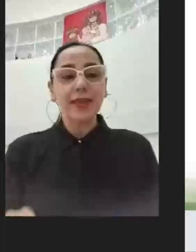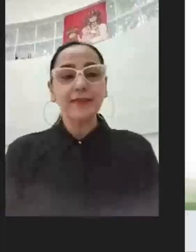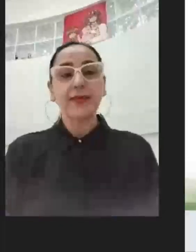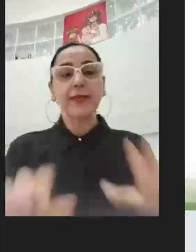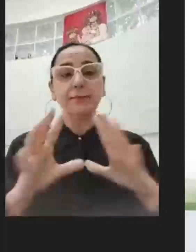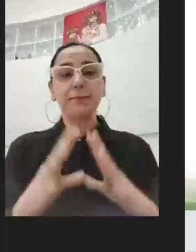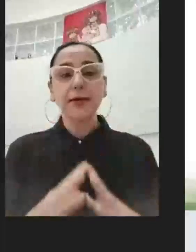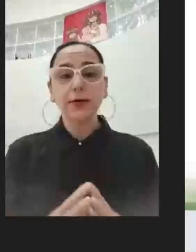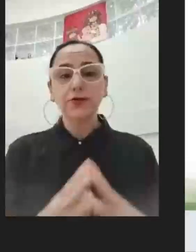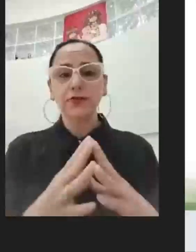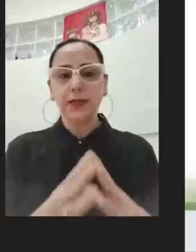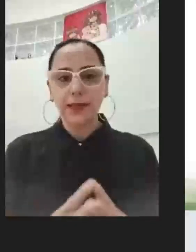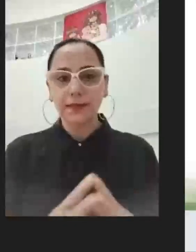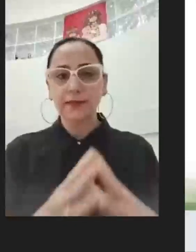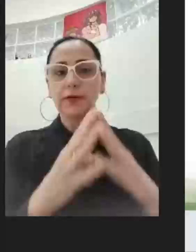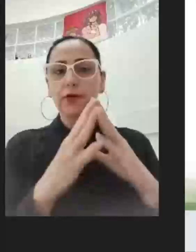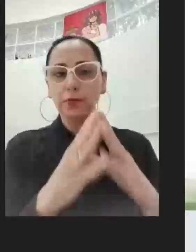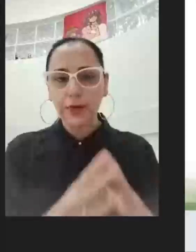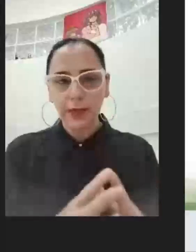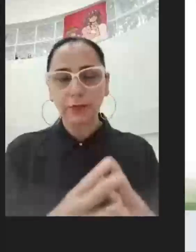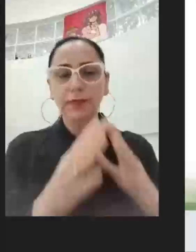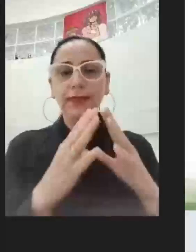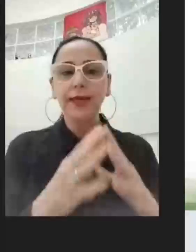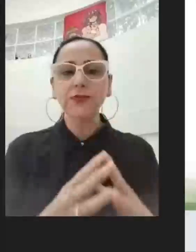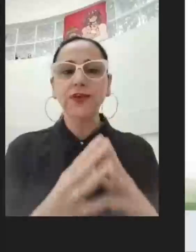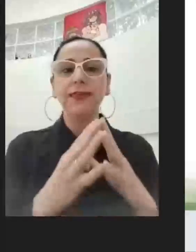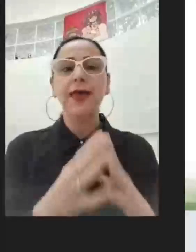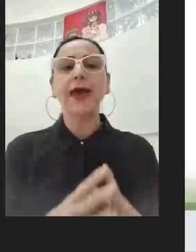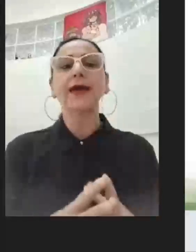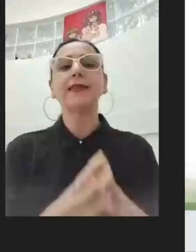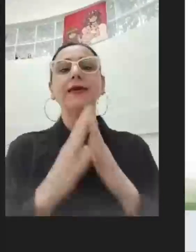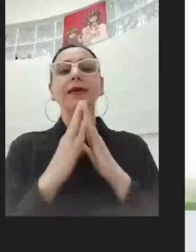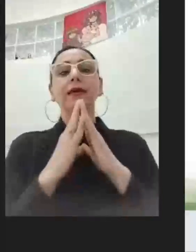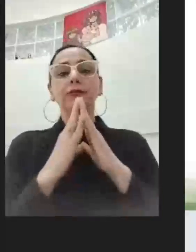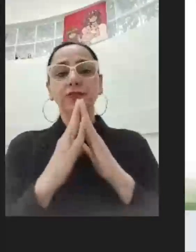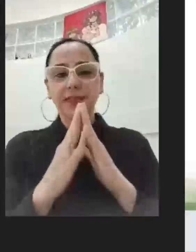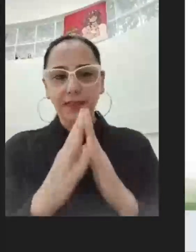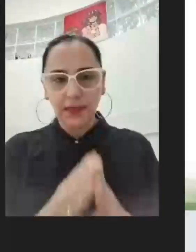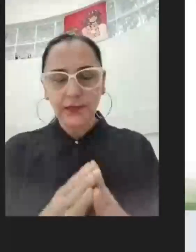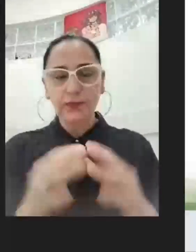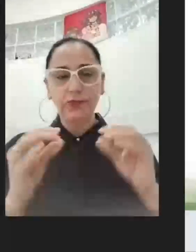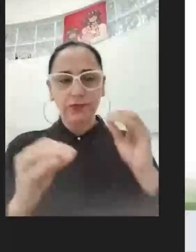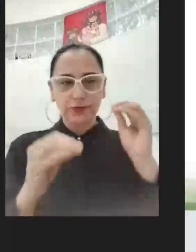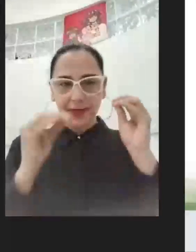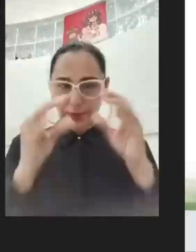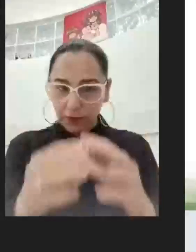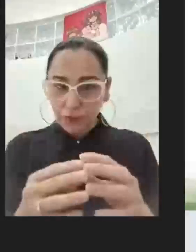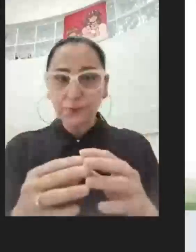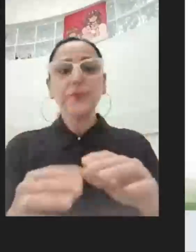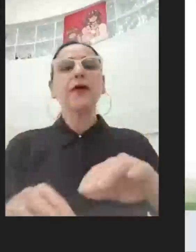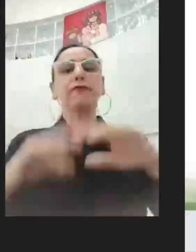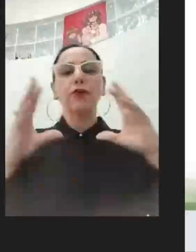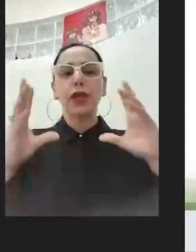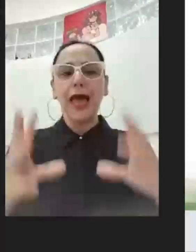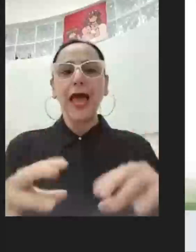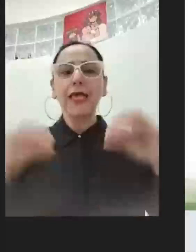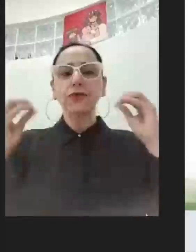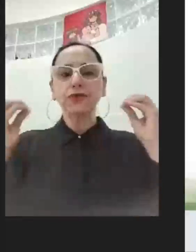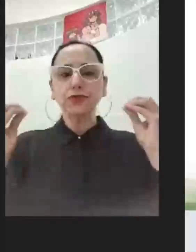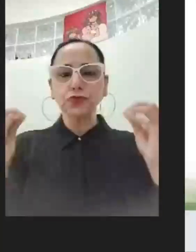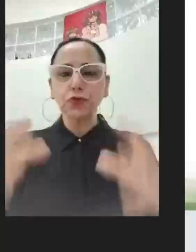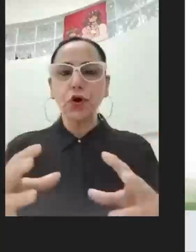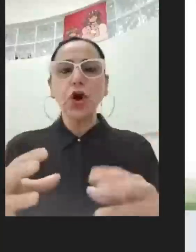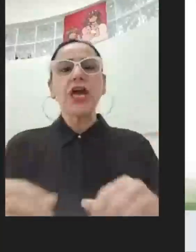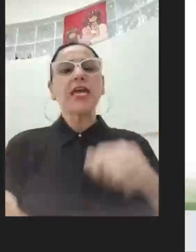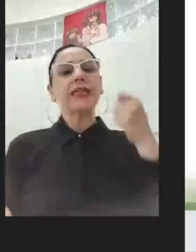é referência em bancos de leite humano. Desde a década de 70, que o Dr. José Aprígio